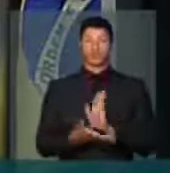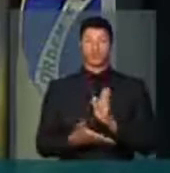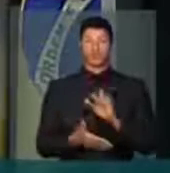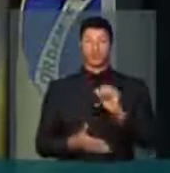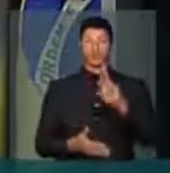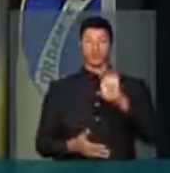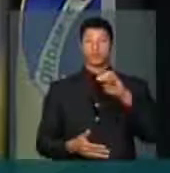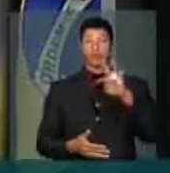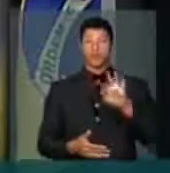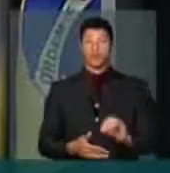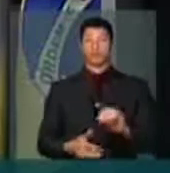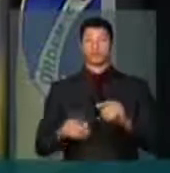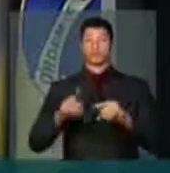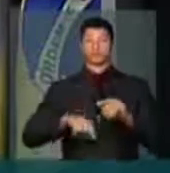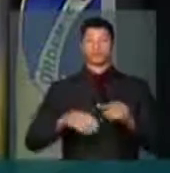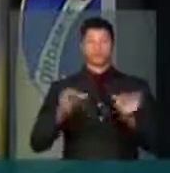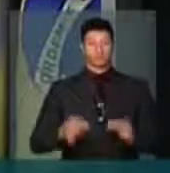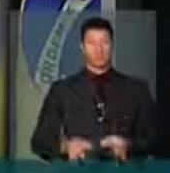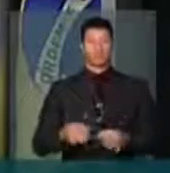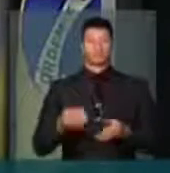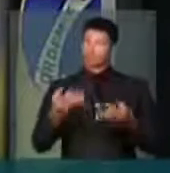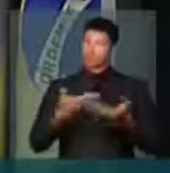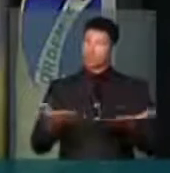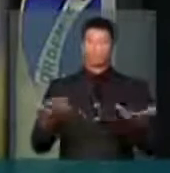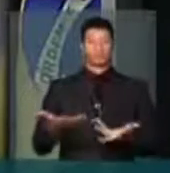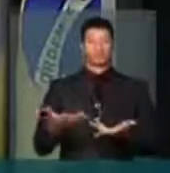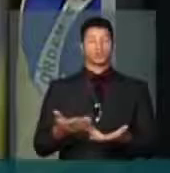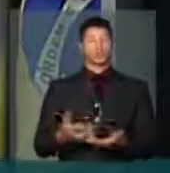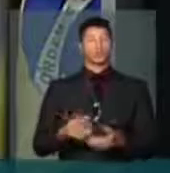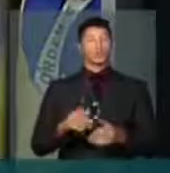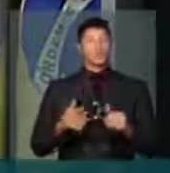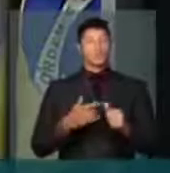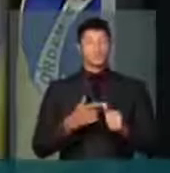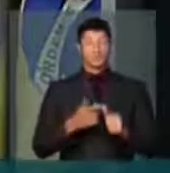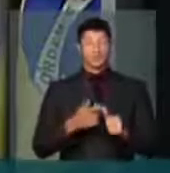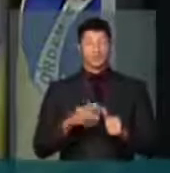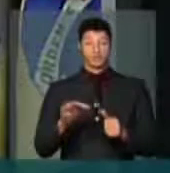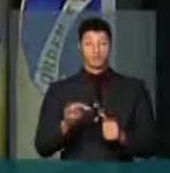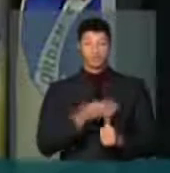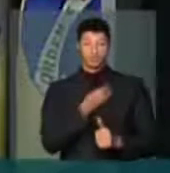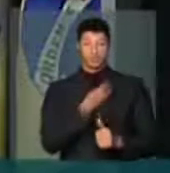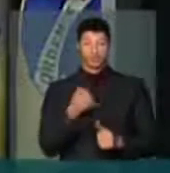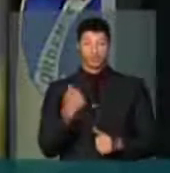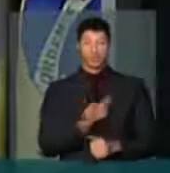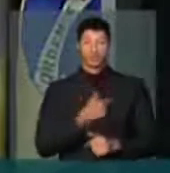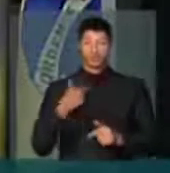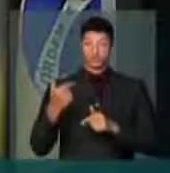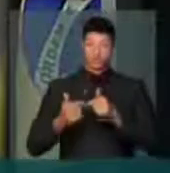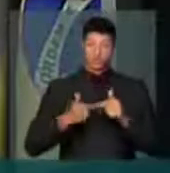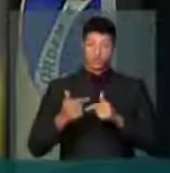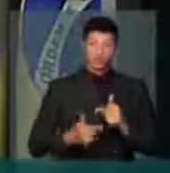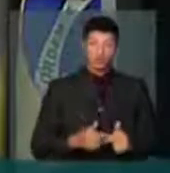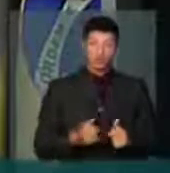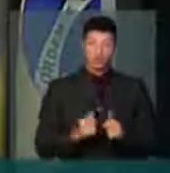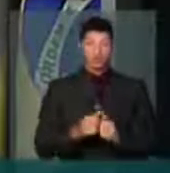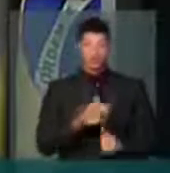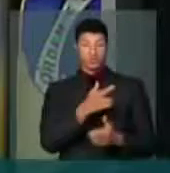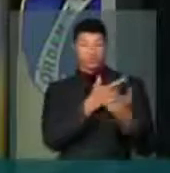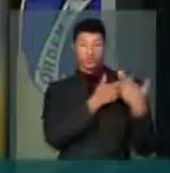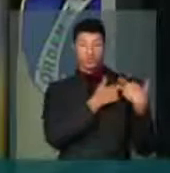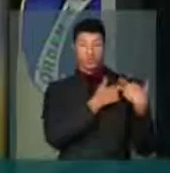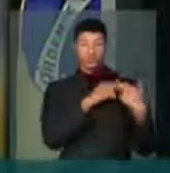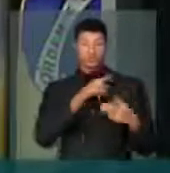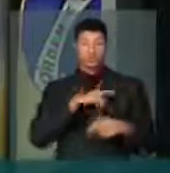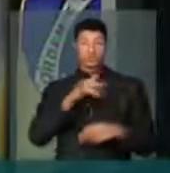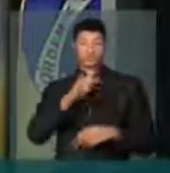o orçamento da maneira decente, correta que nós queremos. Primeiro, esse registro. Nós trabalhamos com responsabilidade para